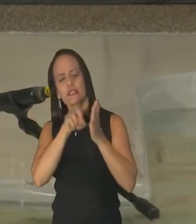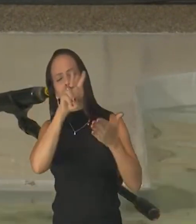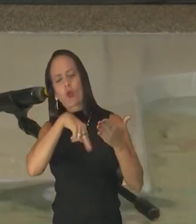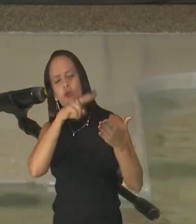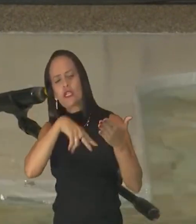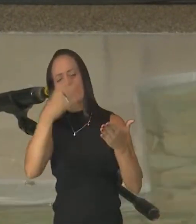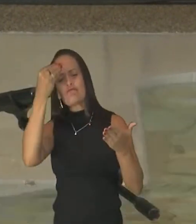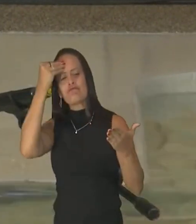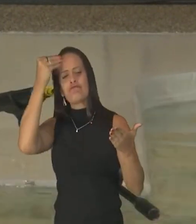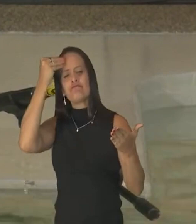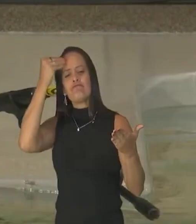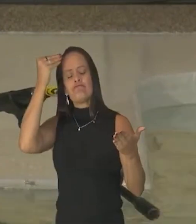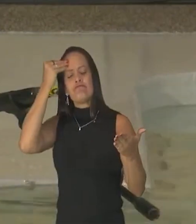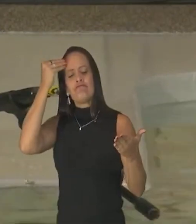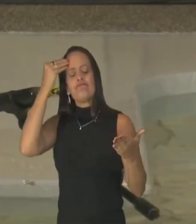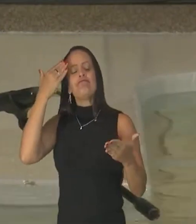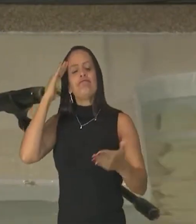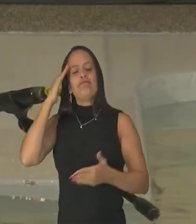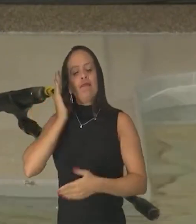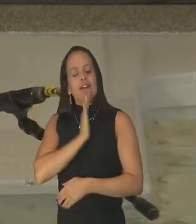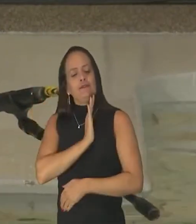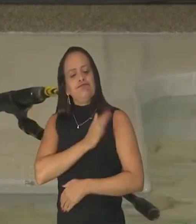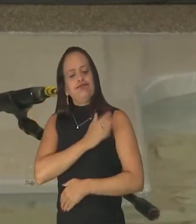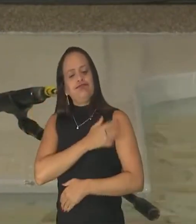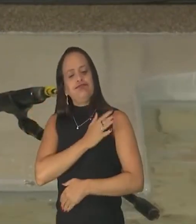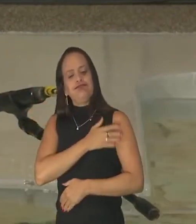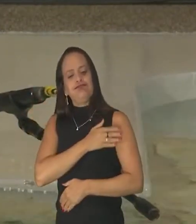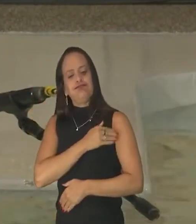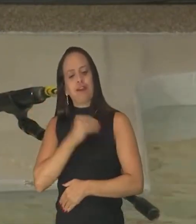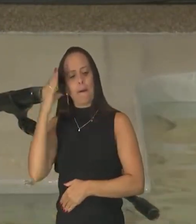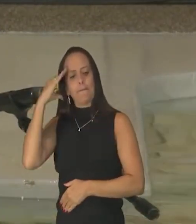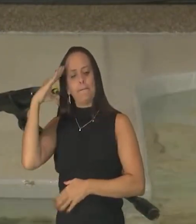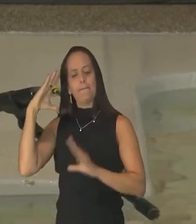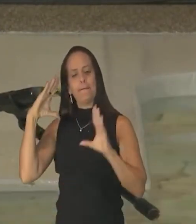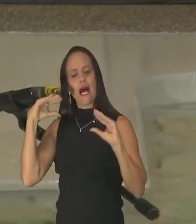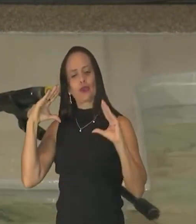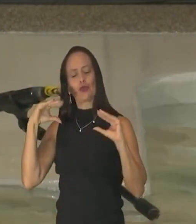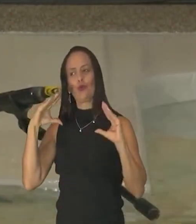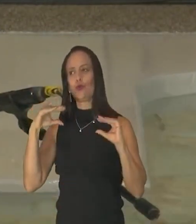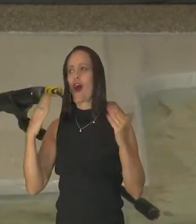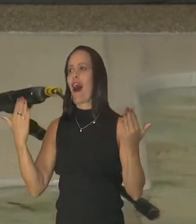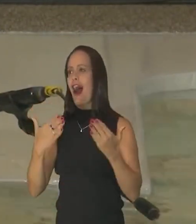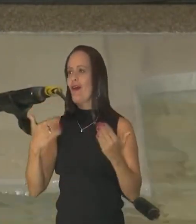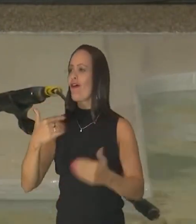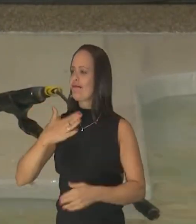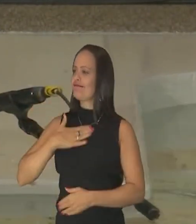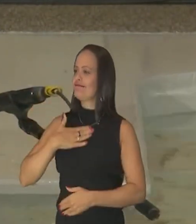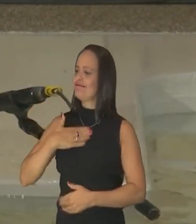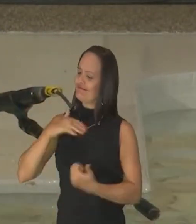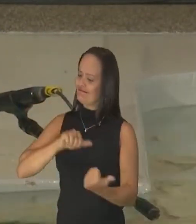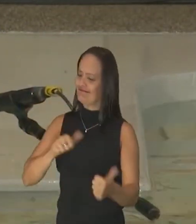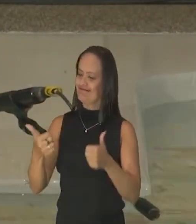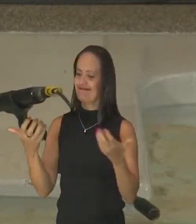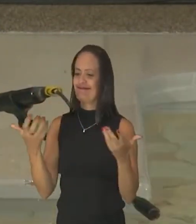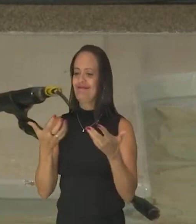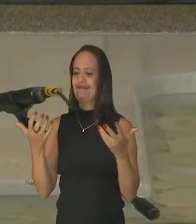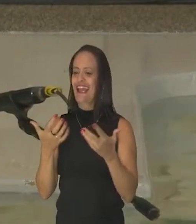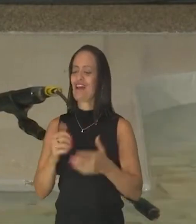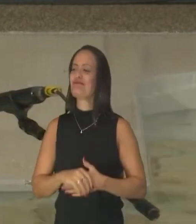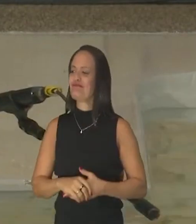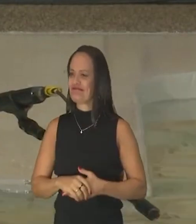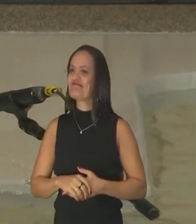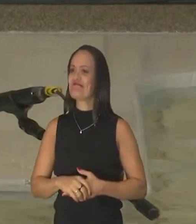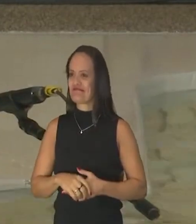eu entendi, meu coração foi sendo amadurecido e agora então chegou a minha vez. E nós estamos aqui